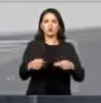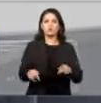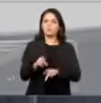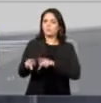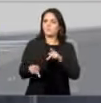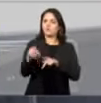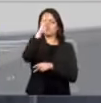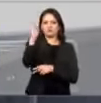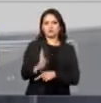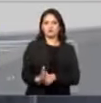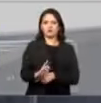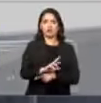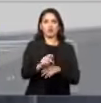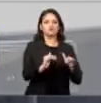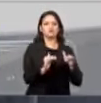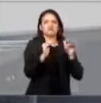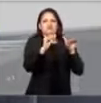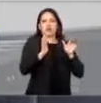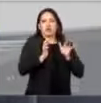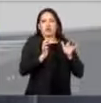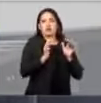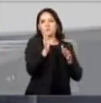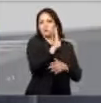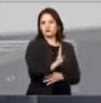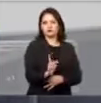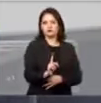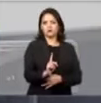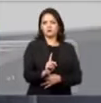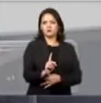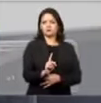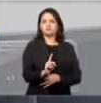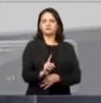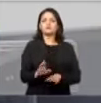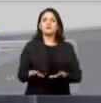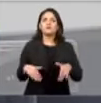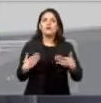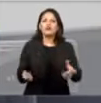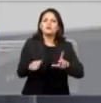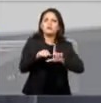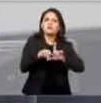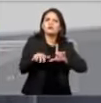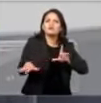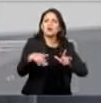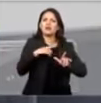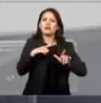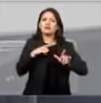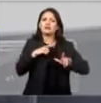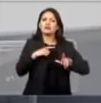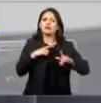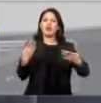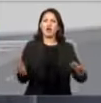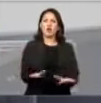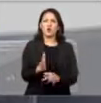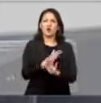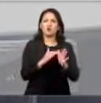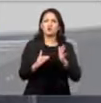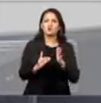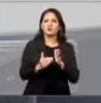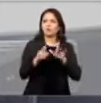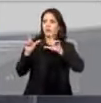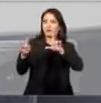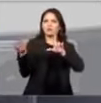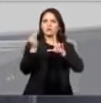brasileira. O produto audiovisual, nesse mundo cada vez mais alimentado por imagens, é fundamental para a